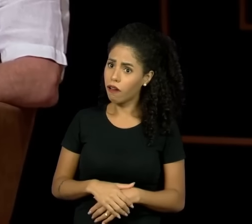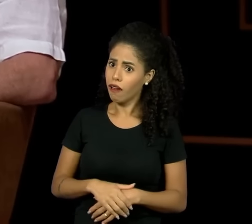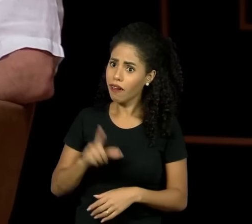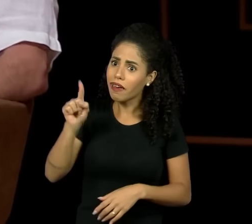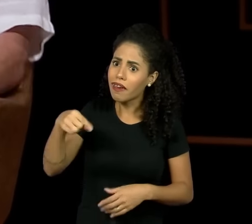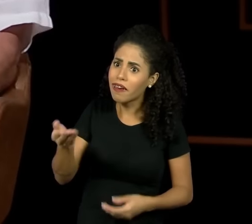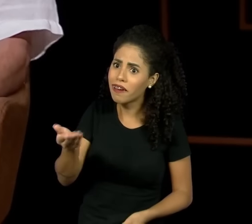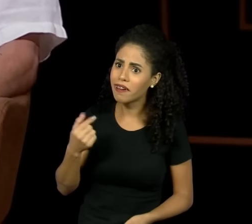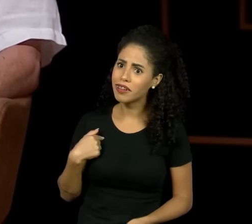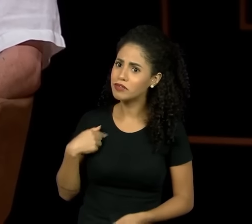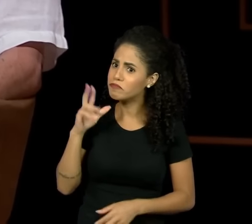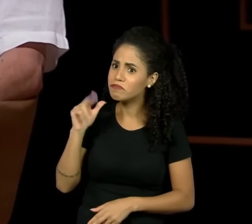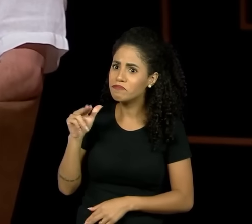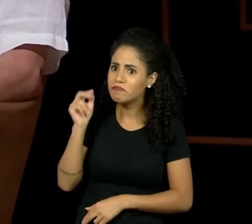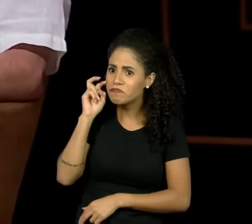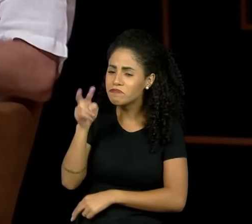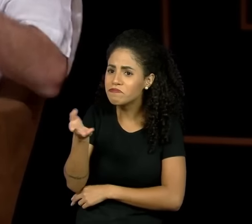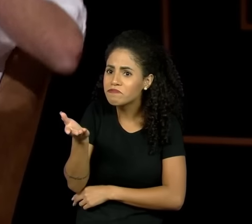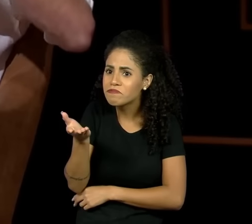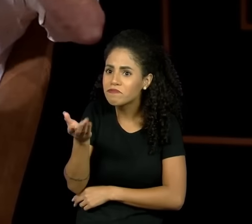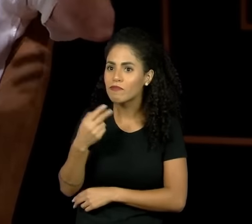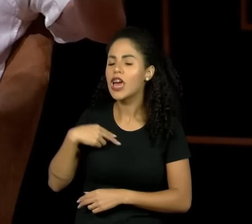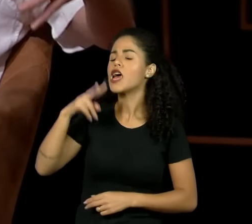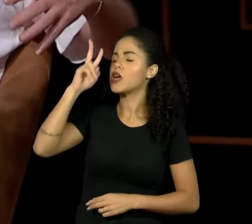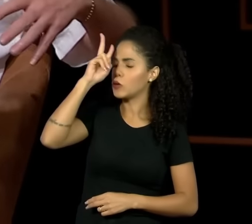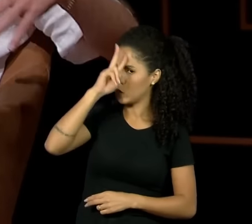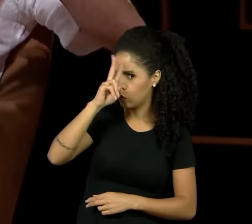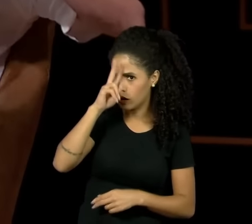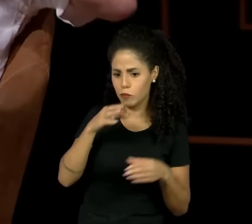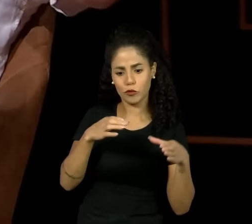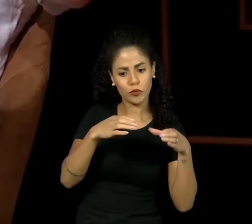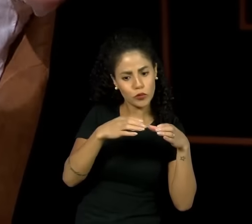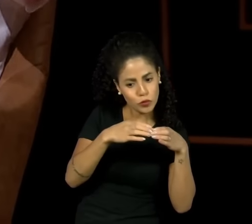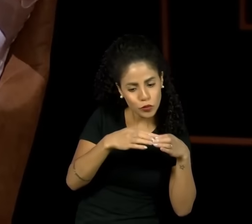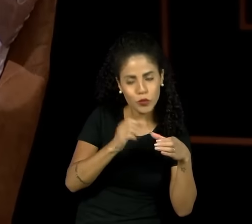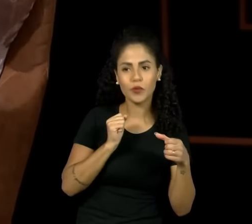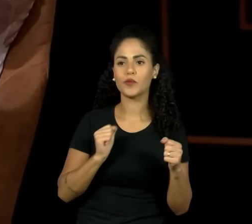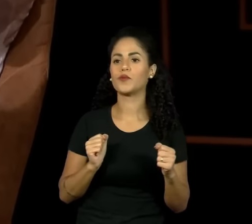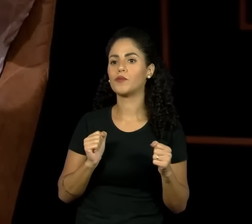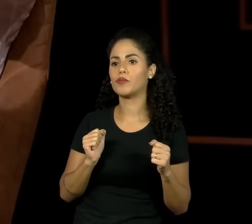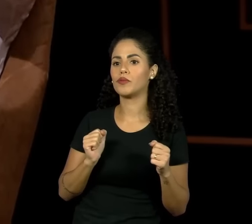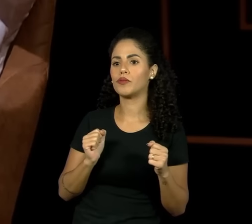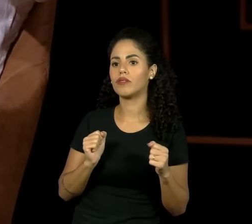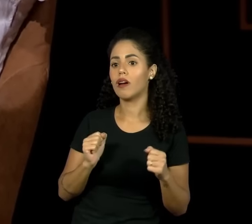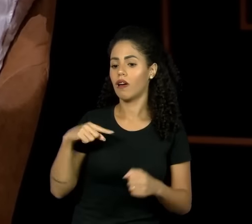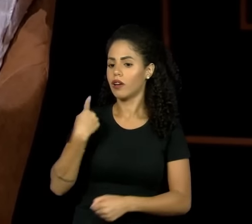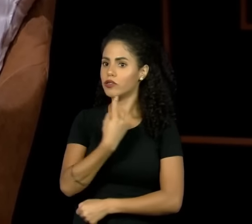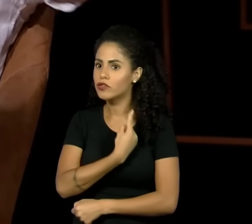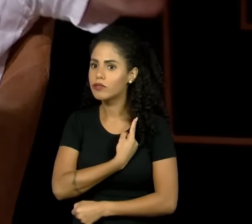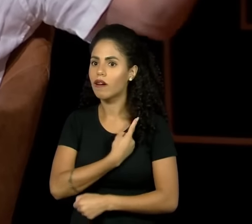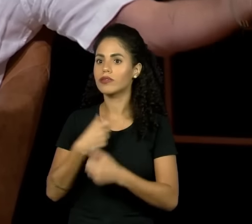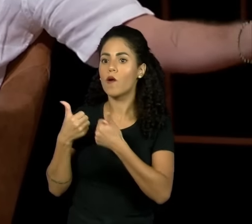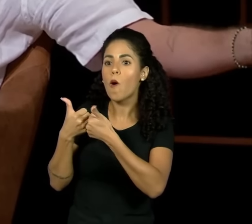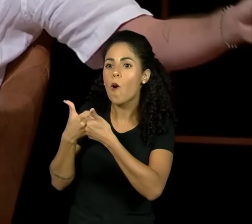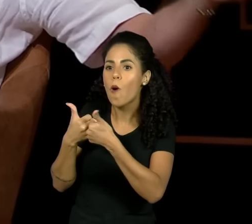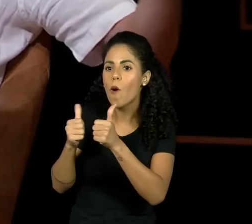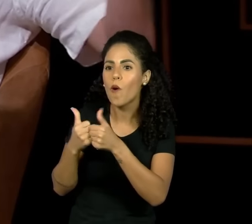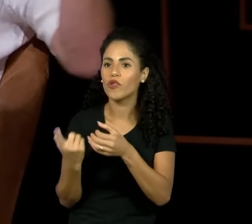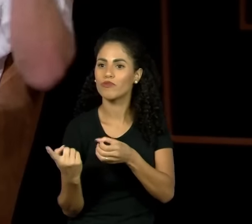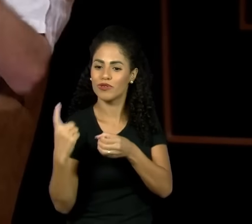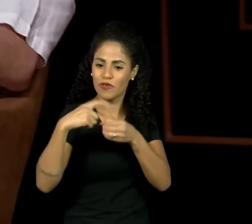tenho tenho as lembranças assim da turma e e e da gente pegando o ônibus PR voltar pra